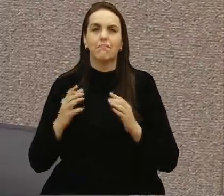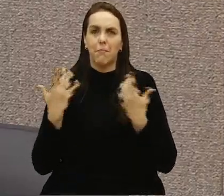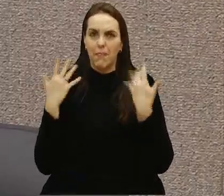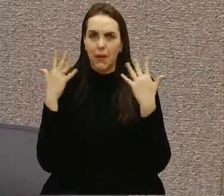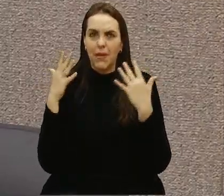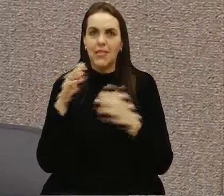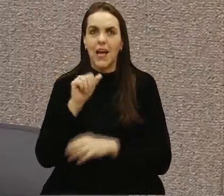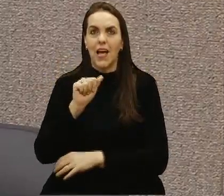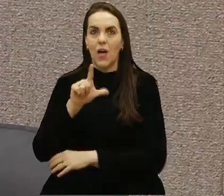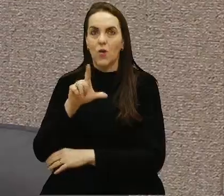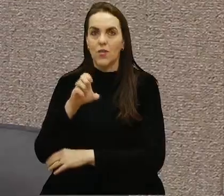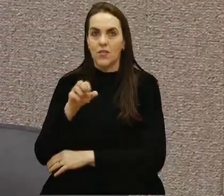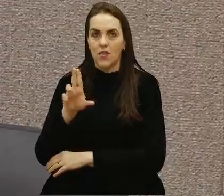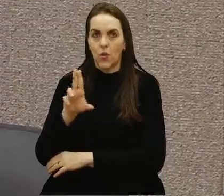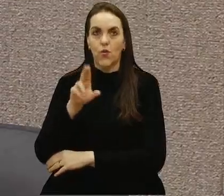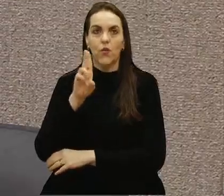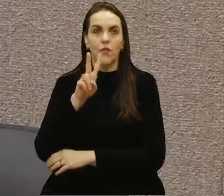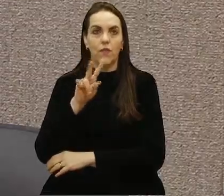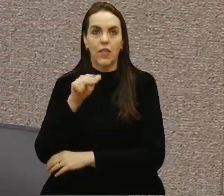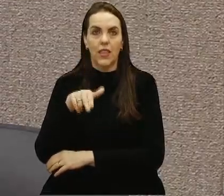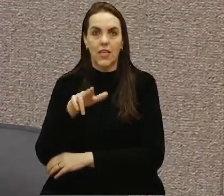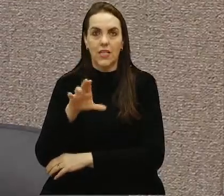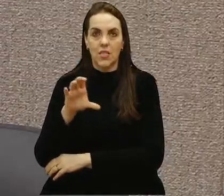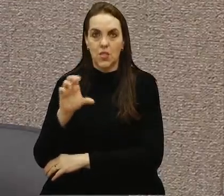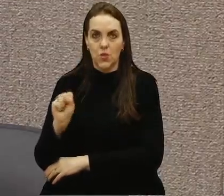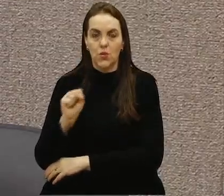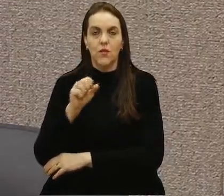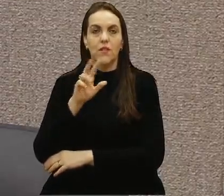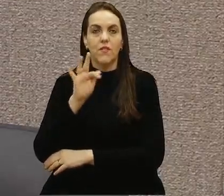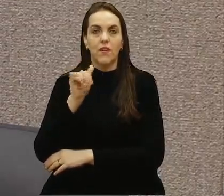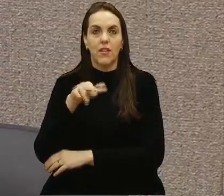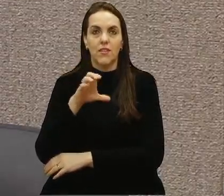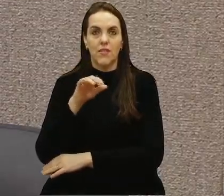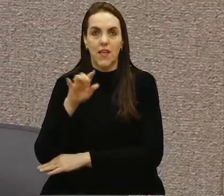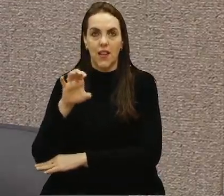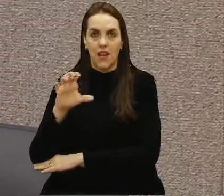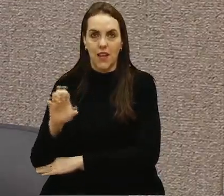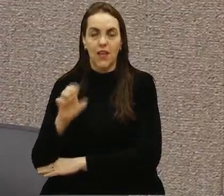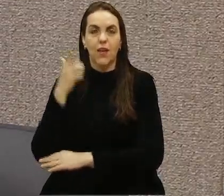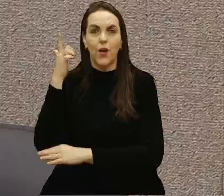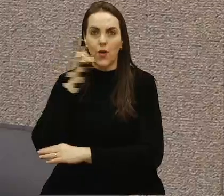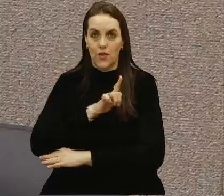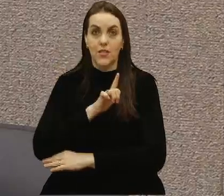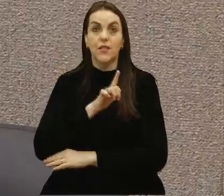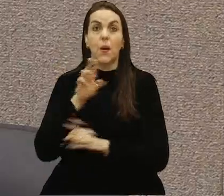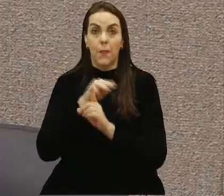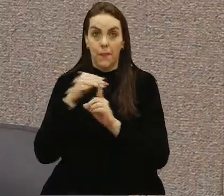ao Vinícius e à Franciele por essa conquista. A gente sabe que é um mercado